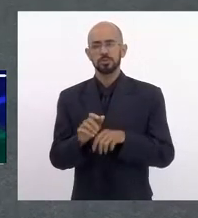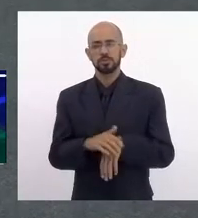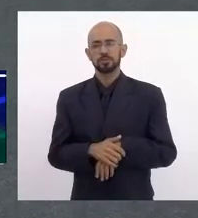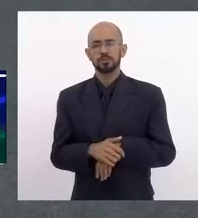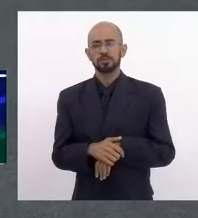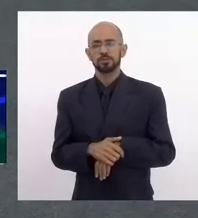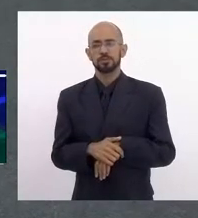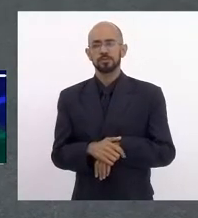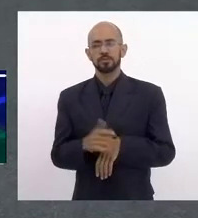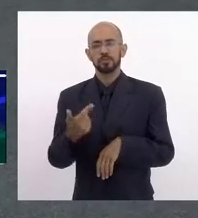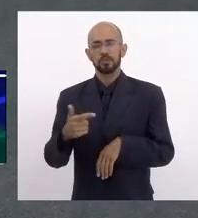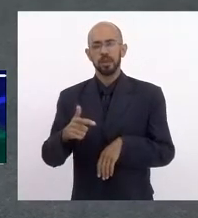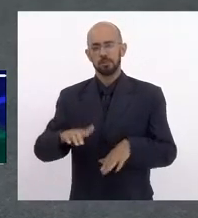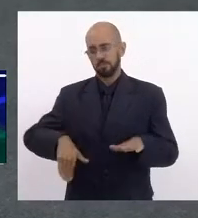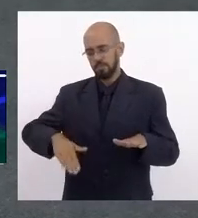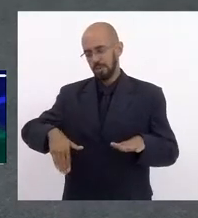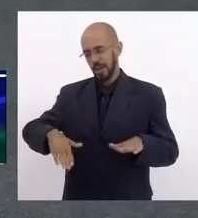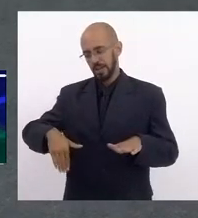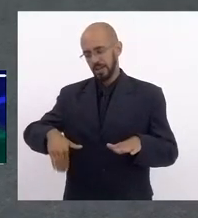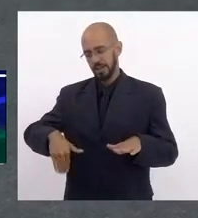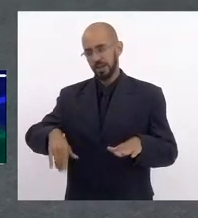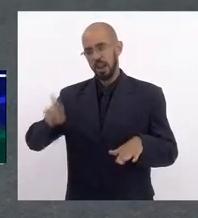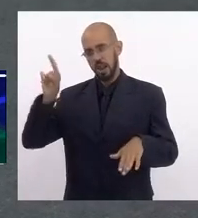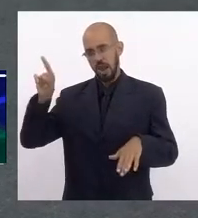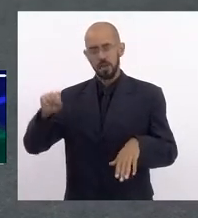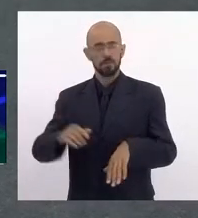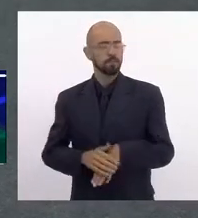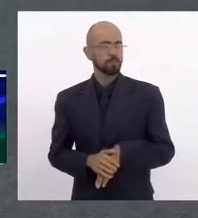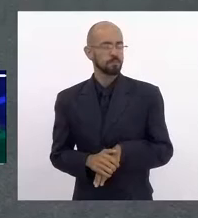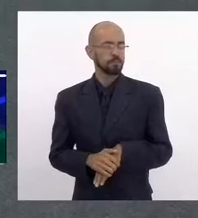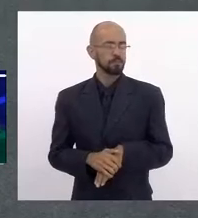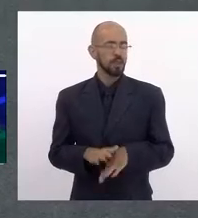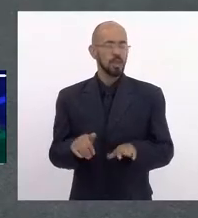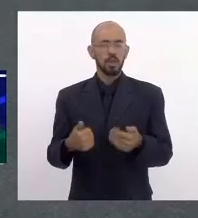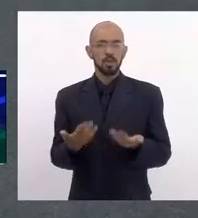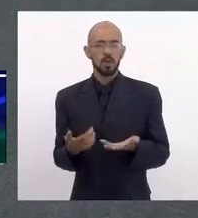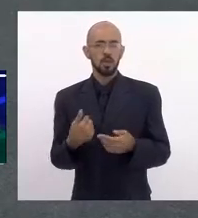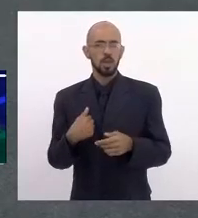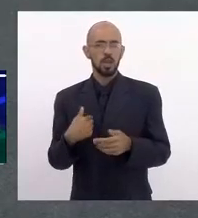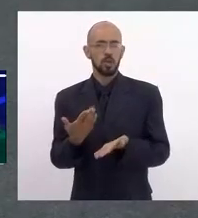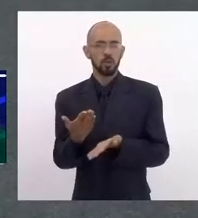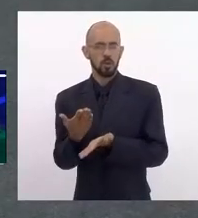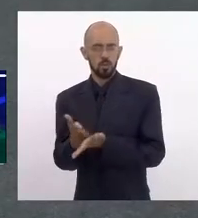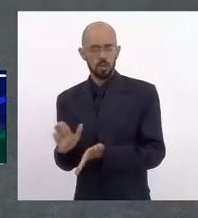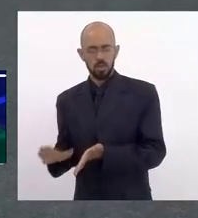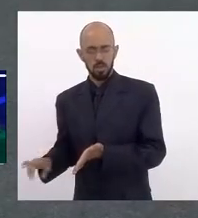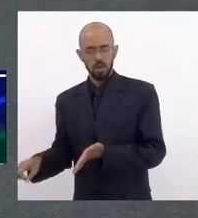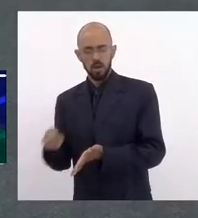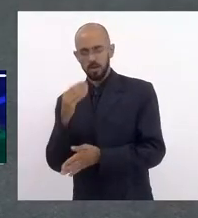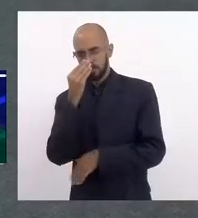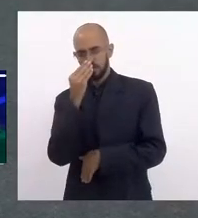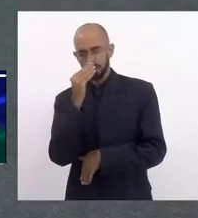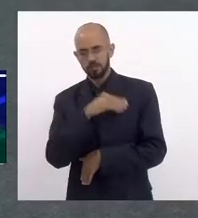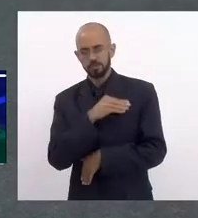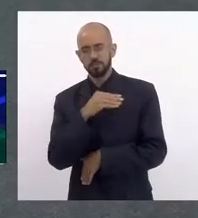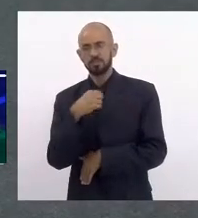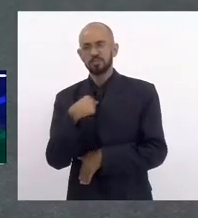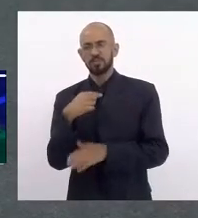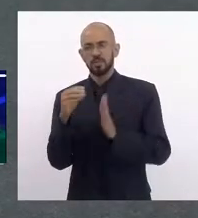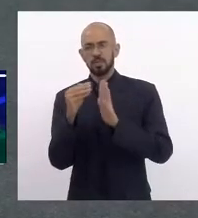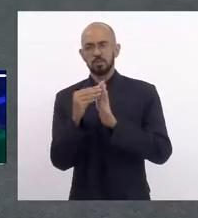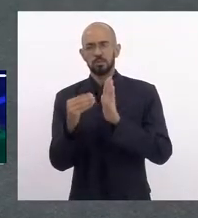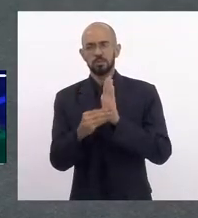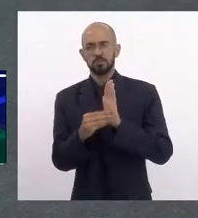que nem praia lá tem. E eu estou aqui abrindo mão, eu protocolei o projeto tratando